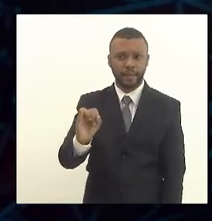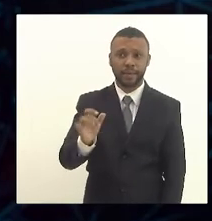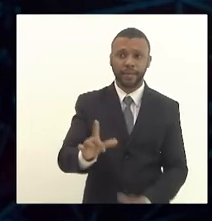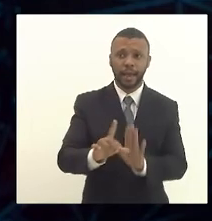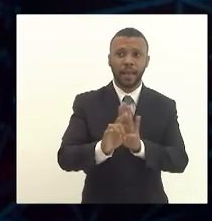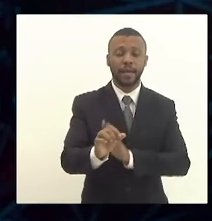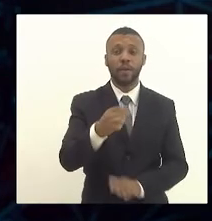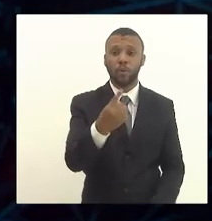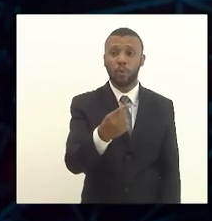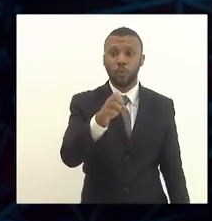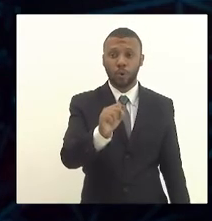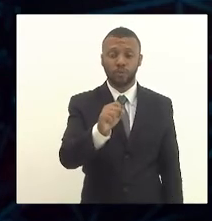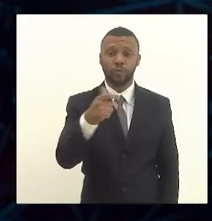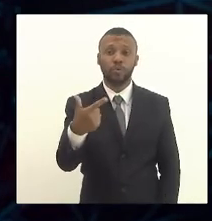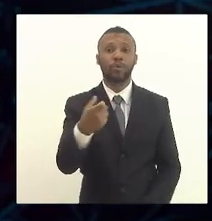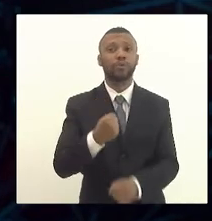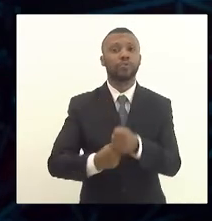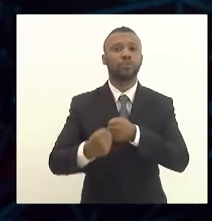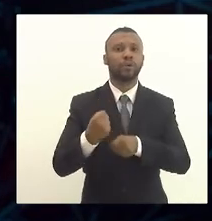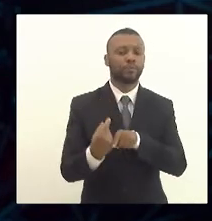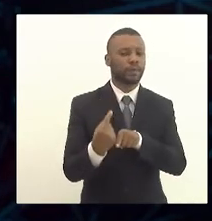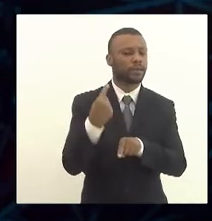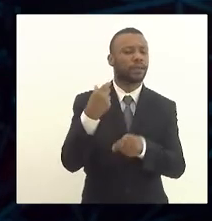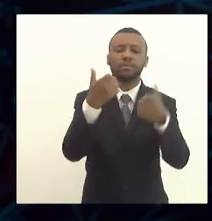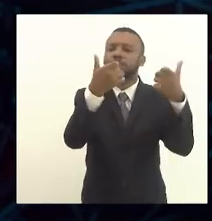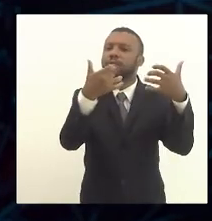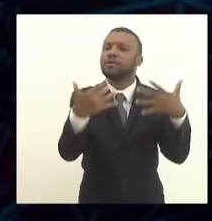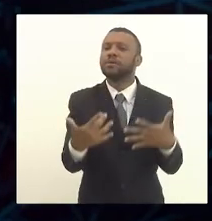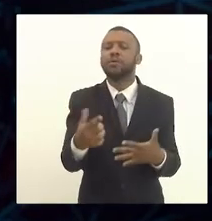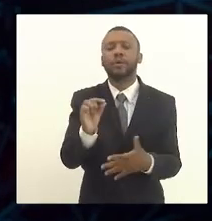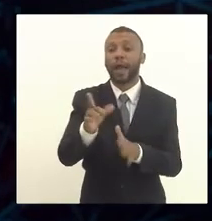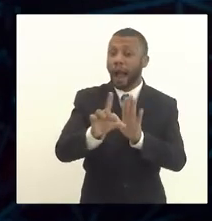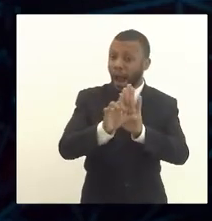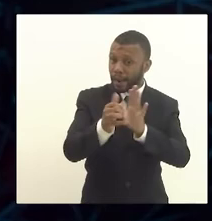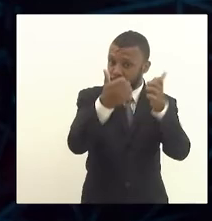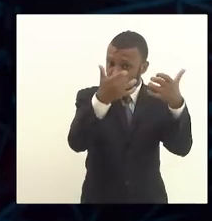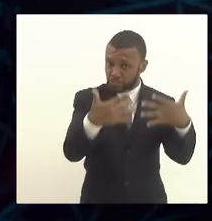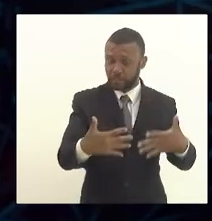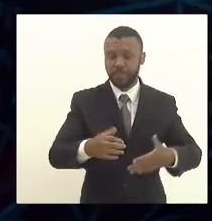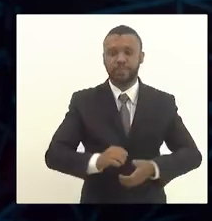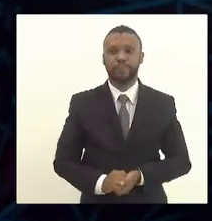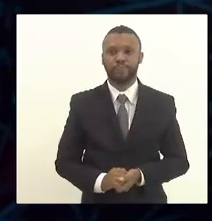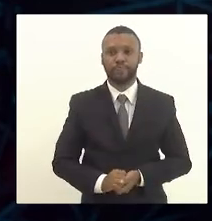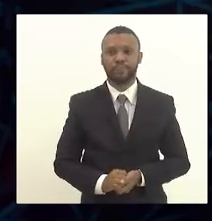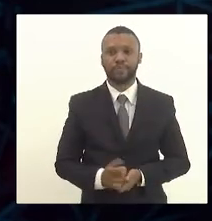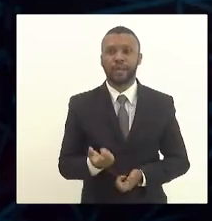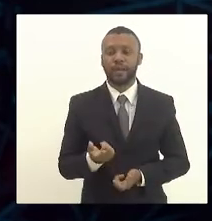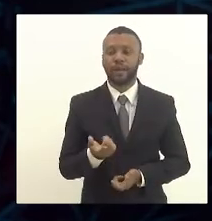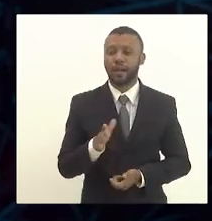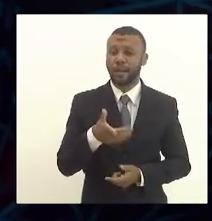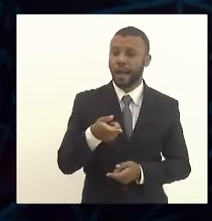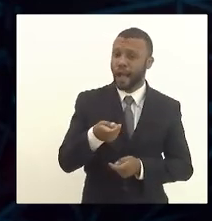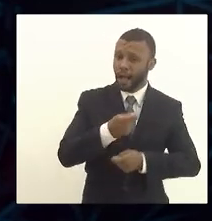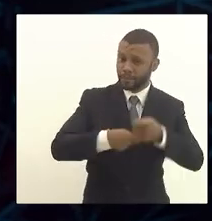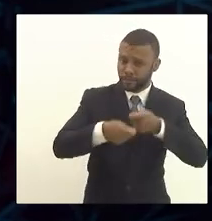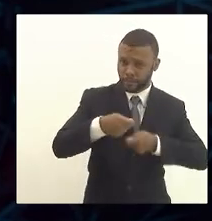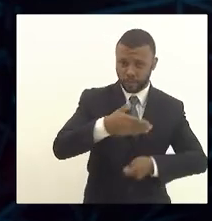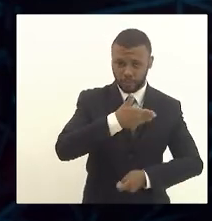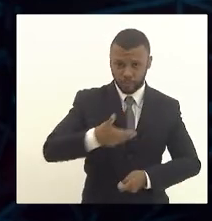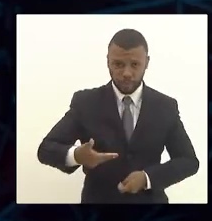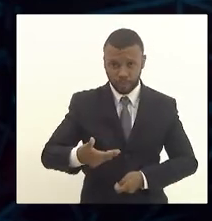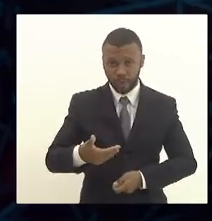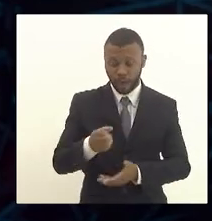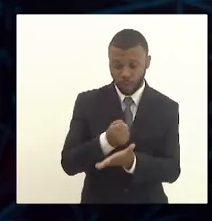do ano passado, e que diz o seguinte, né? Que diz a lei, né? A administração pública ela pode contratar